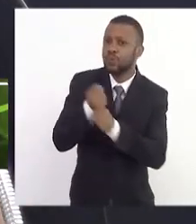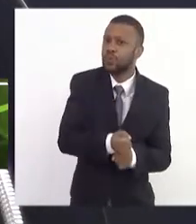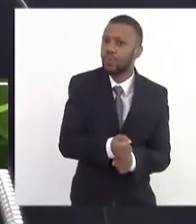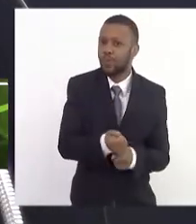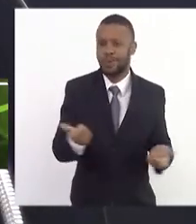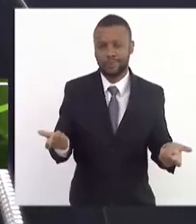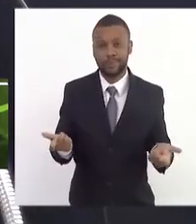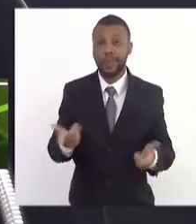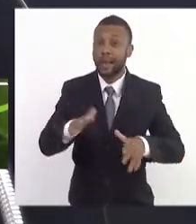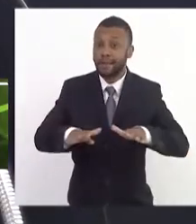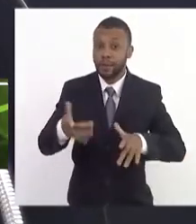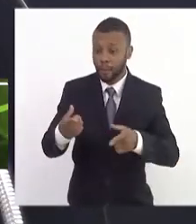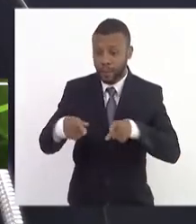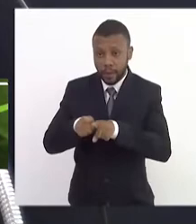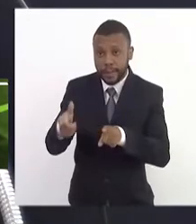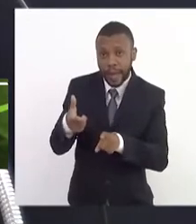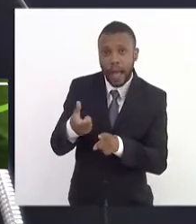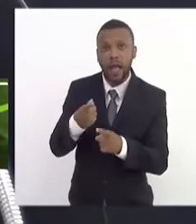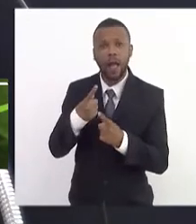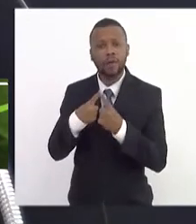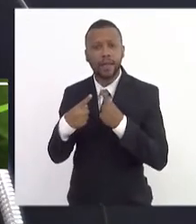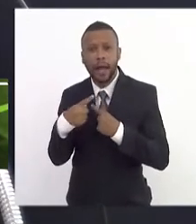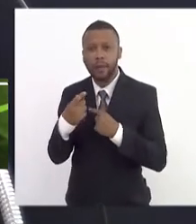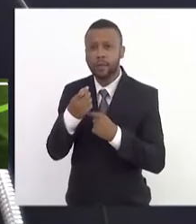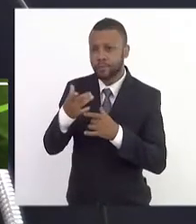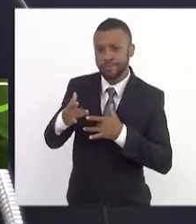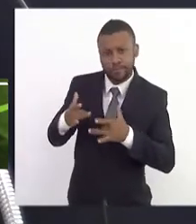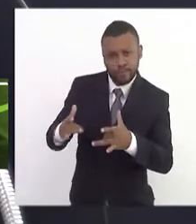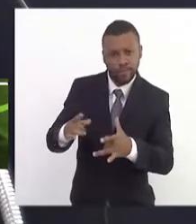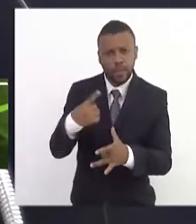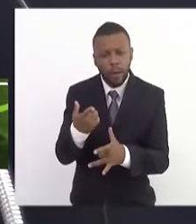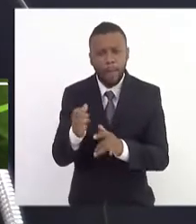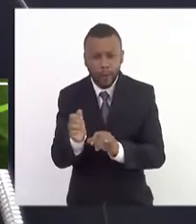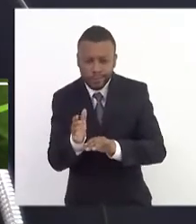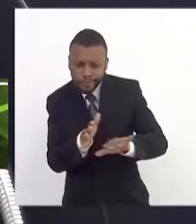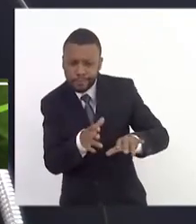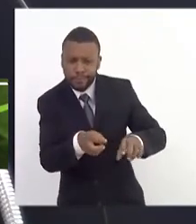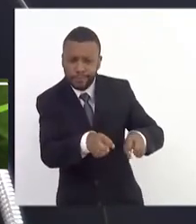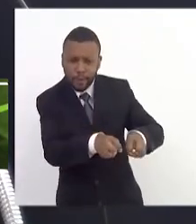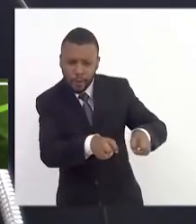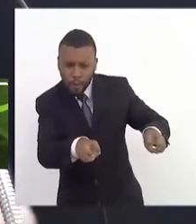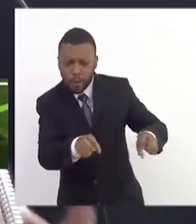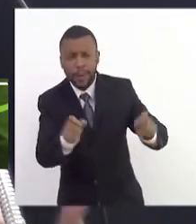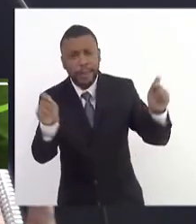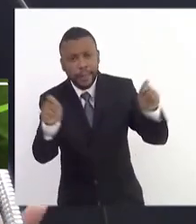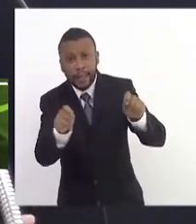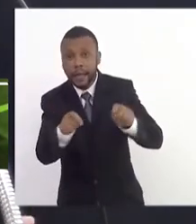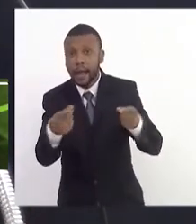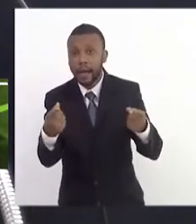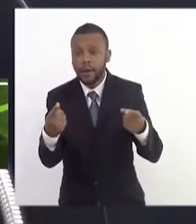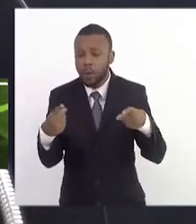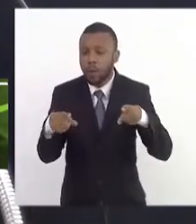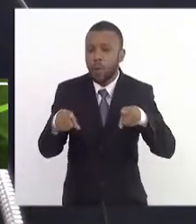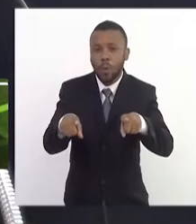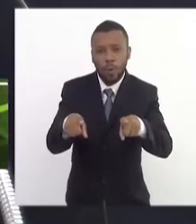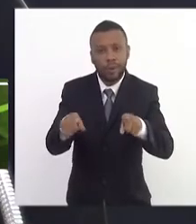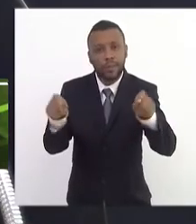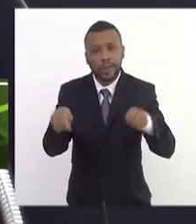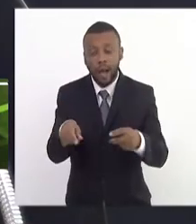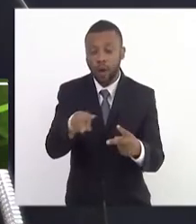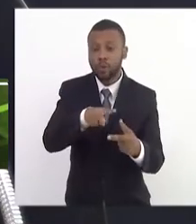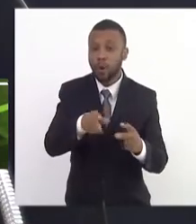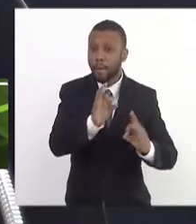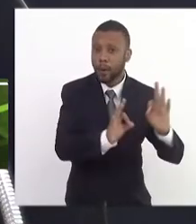vezes que o parceiro quer, fala, não, coloca aqui no cantinho, a gente coloca umas cadeiras aqui, dá para funcionar os dois ao mesmo tempo, e não dá. Então, às vezes,